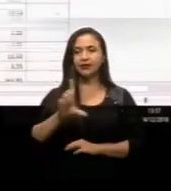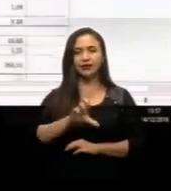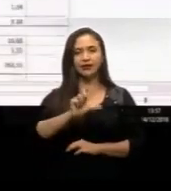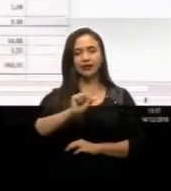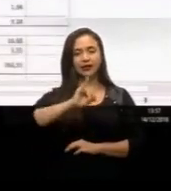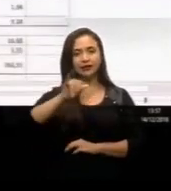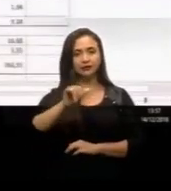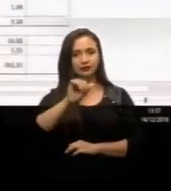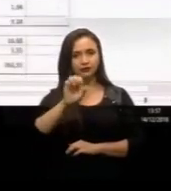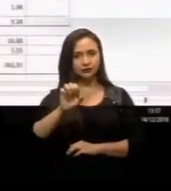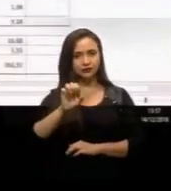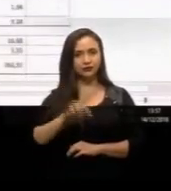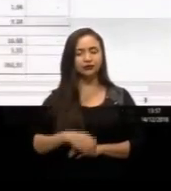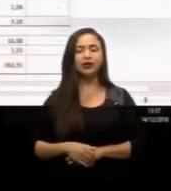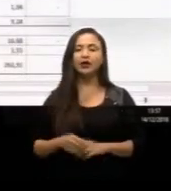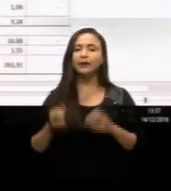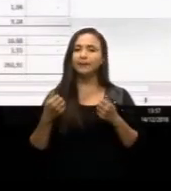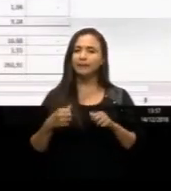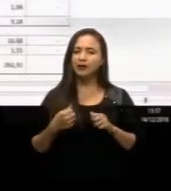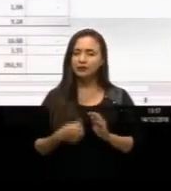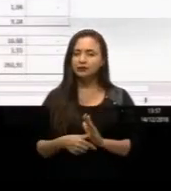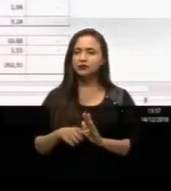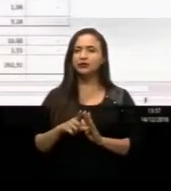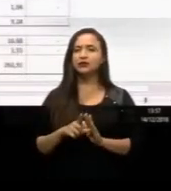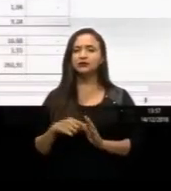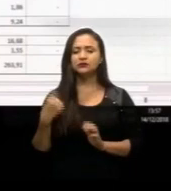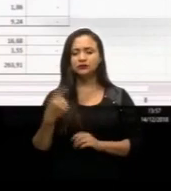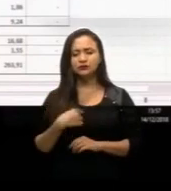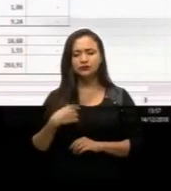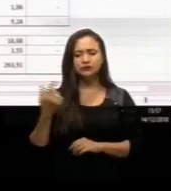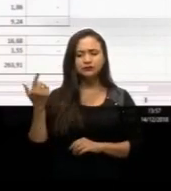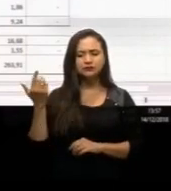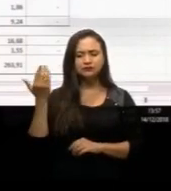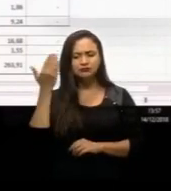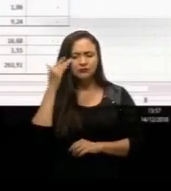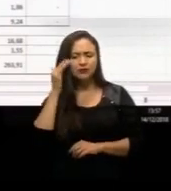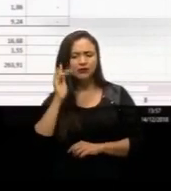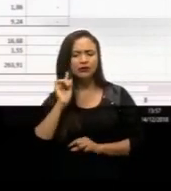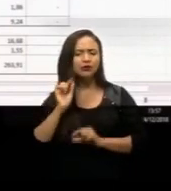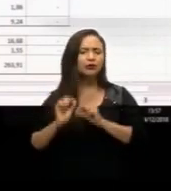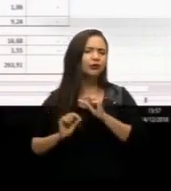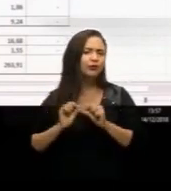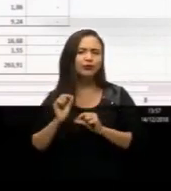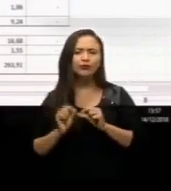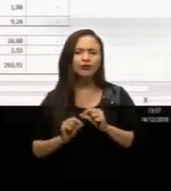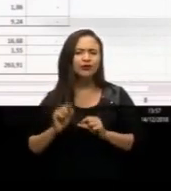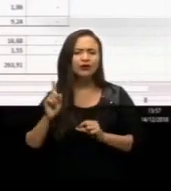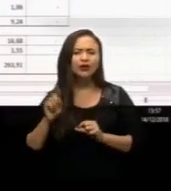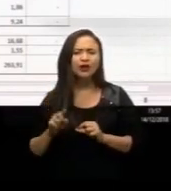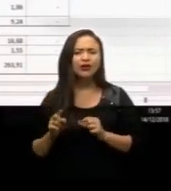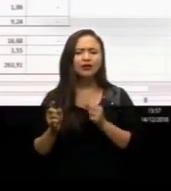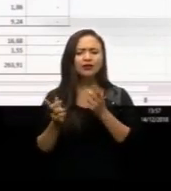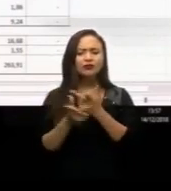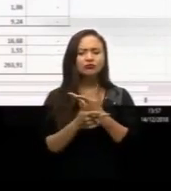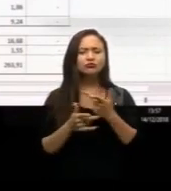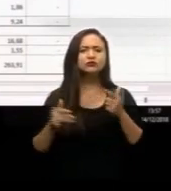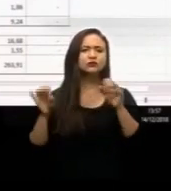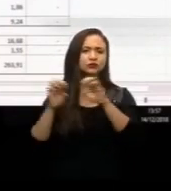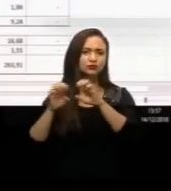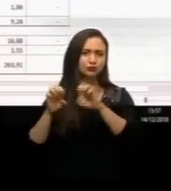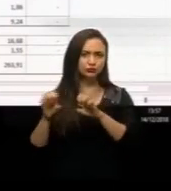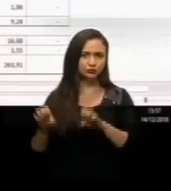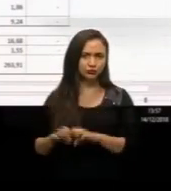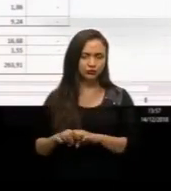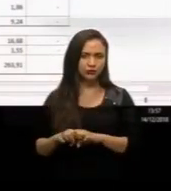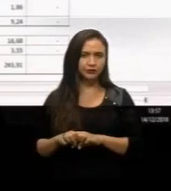a gente tem que ter a noção do que seria os componentes estruturais.